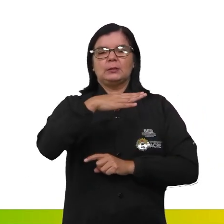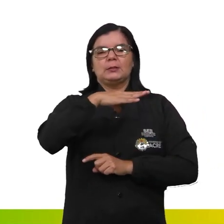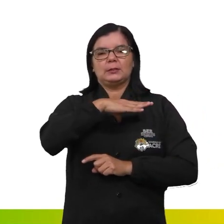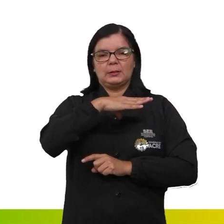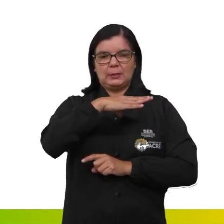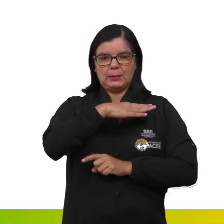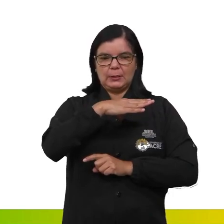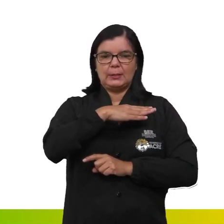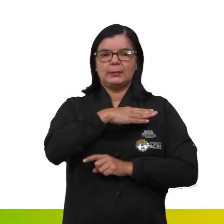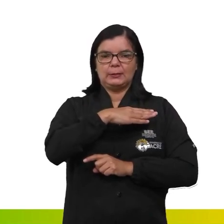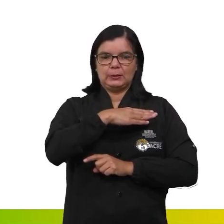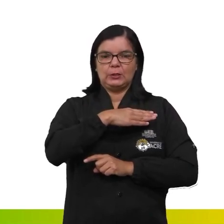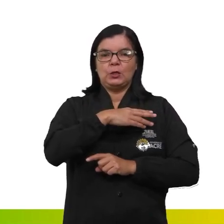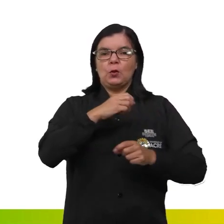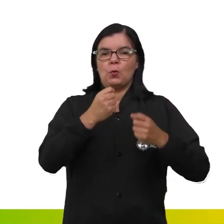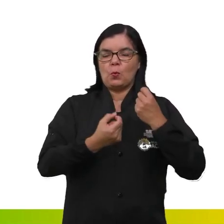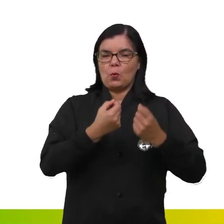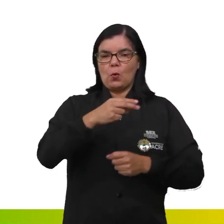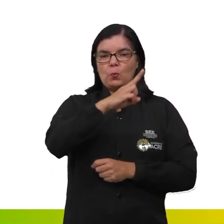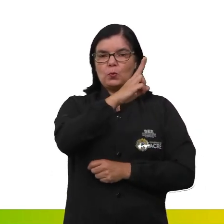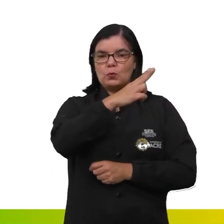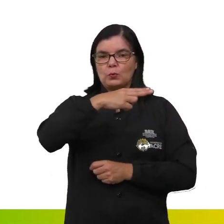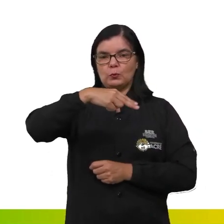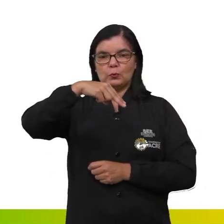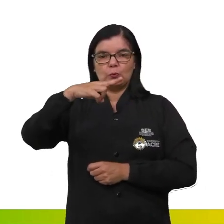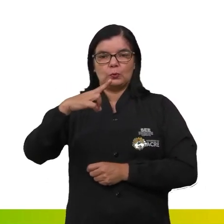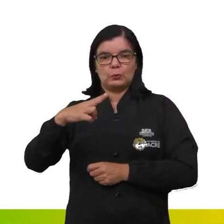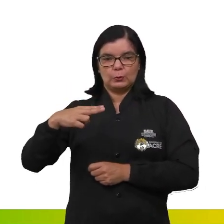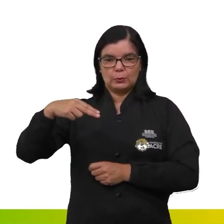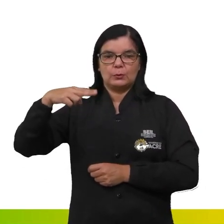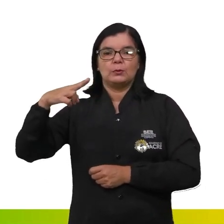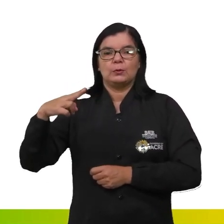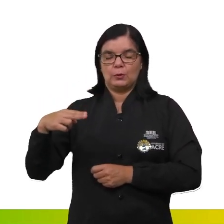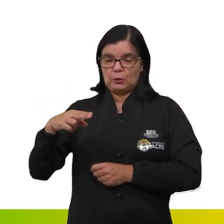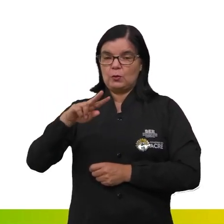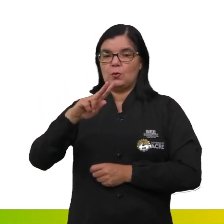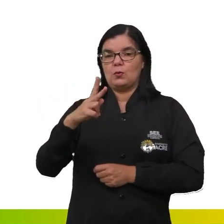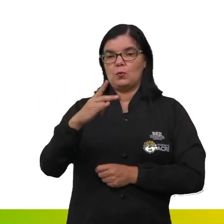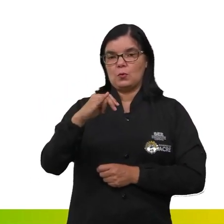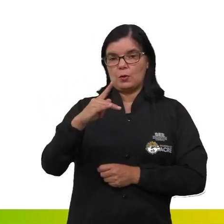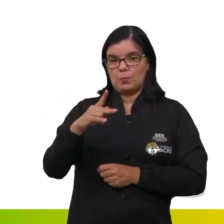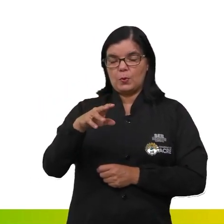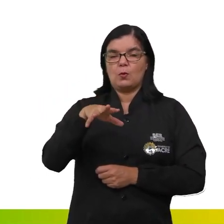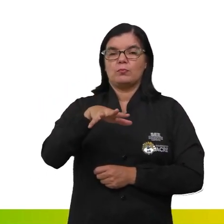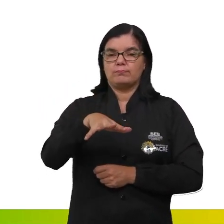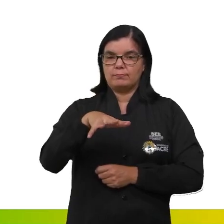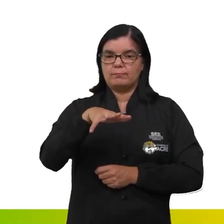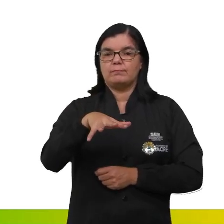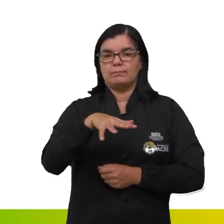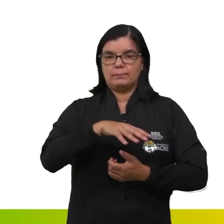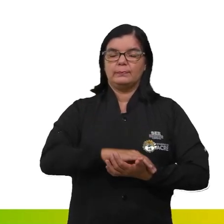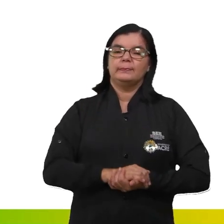artística, de expressões artísticas urbanas, como o grafite e o hip hop.